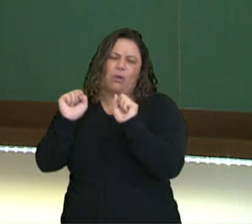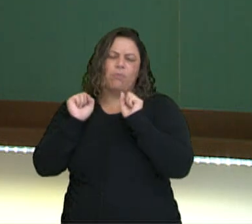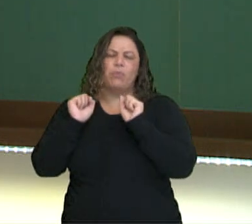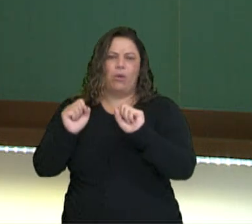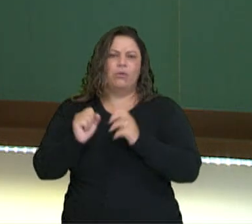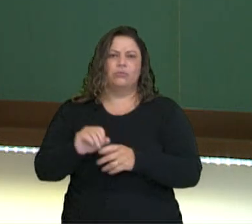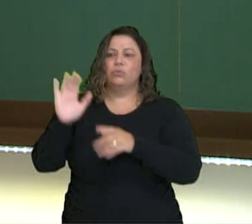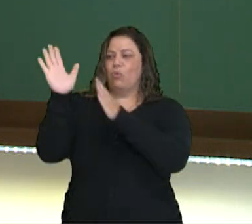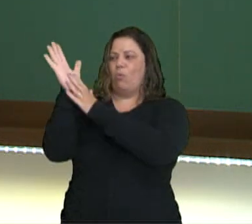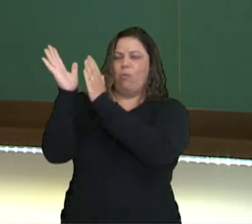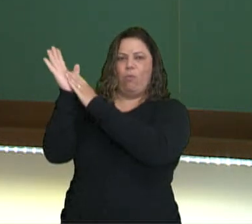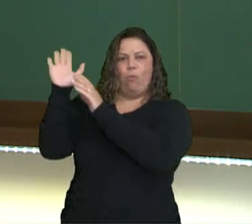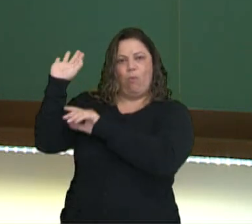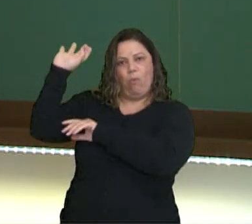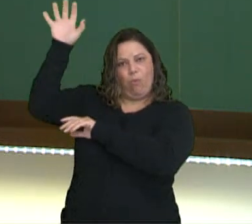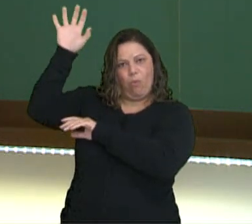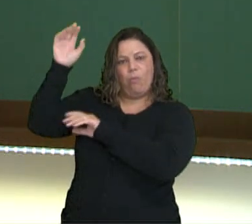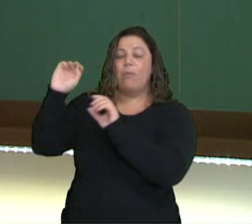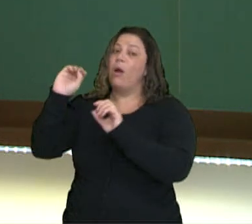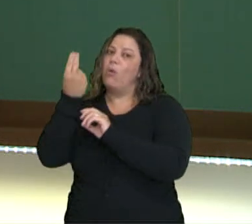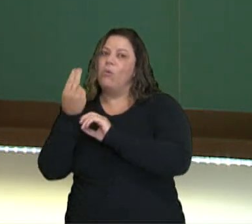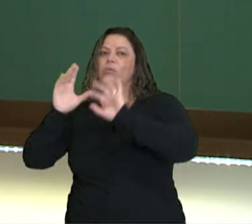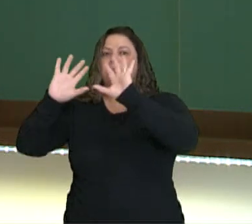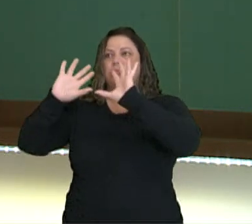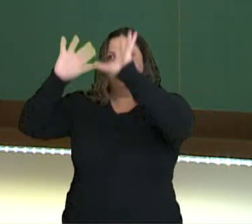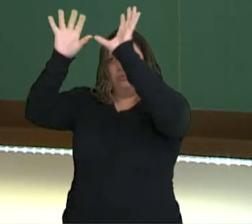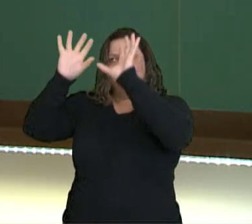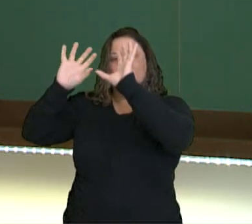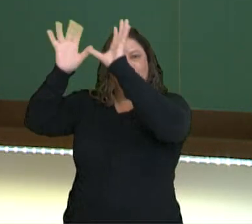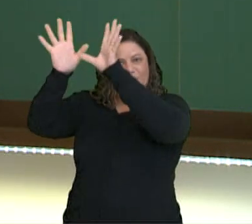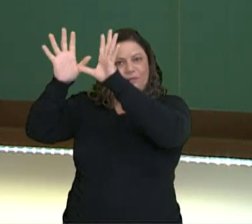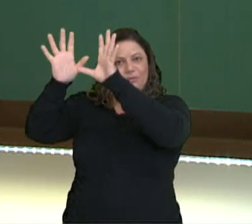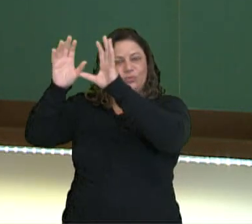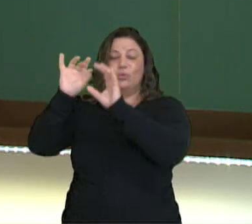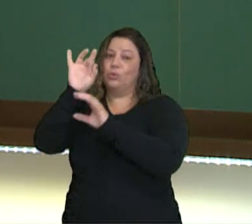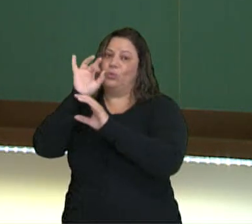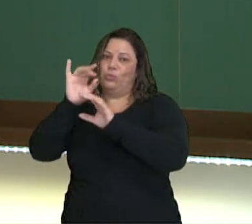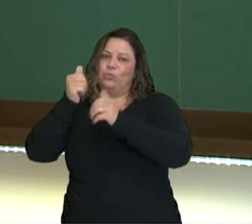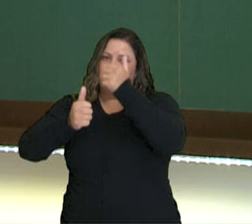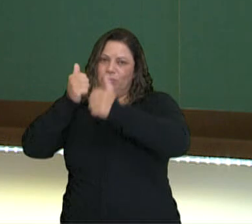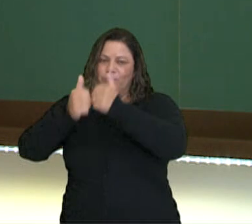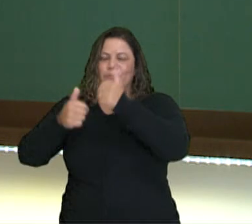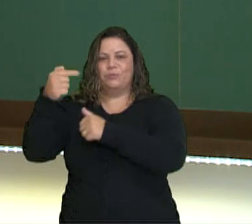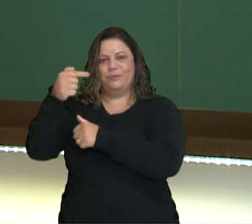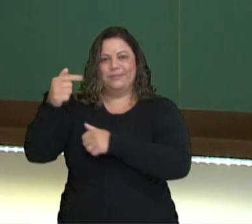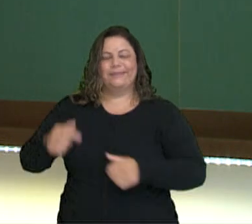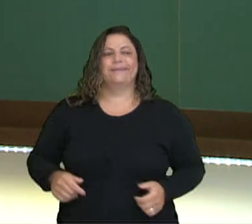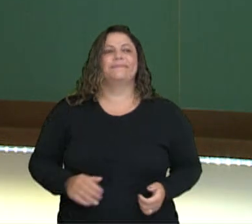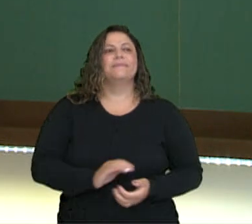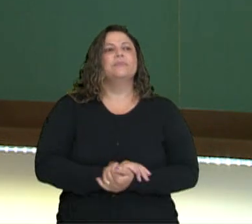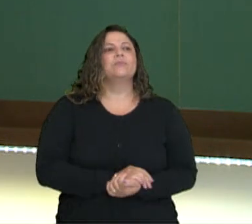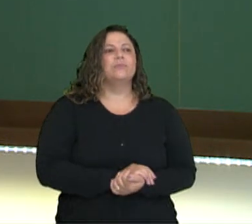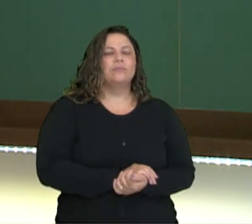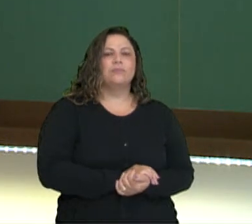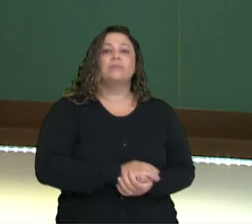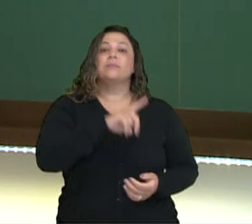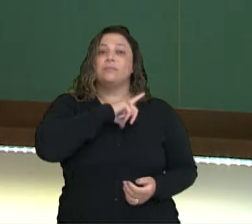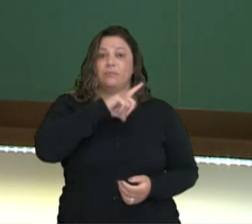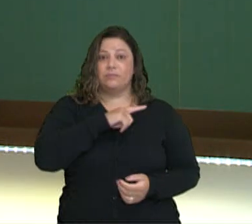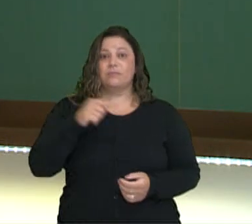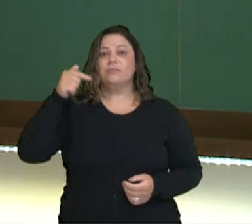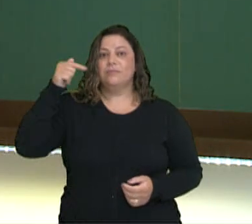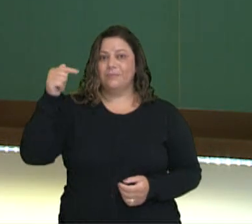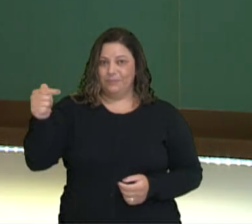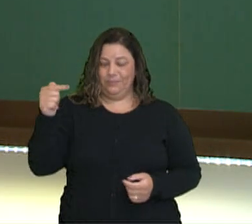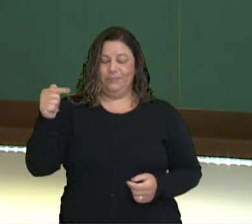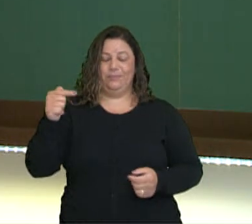com uma das mãos ou com as duas mãos, só no futebol de 7. Existem 7